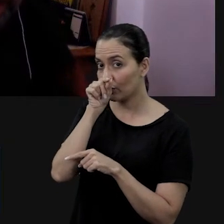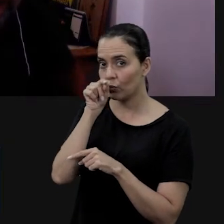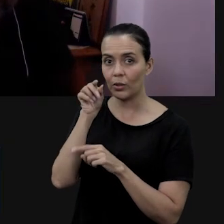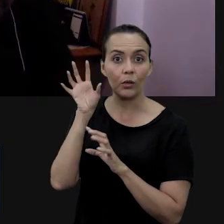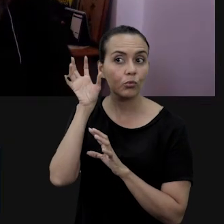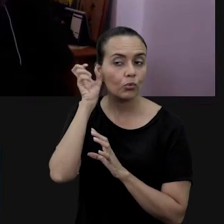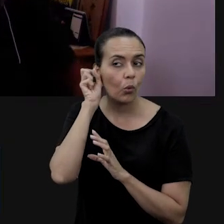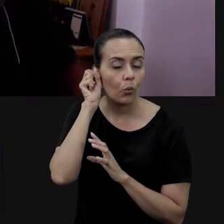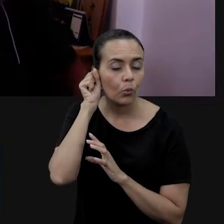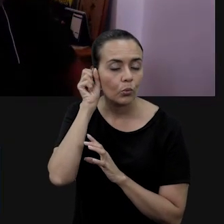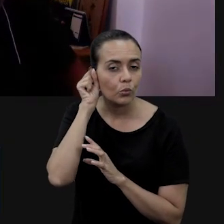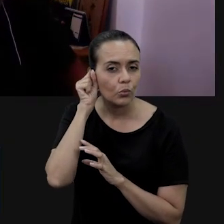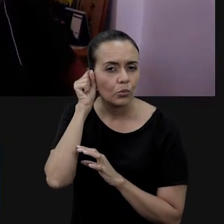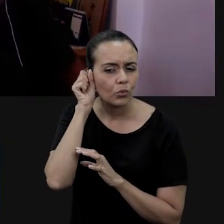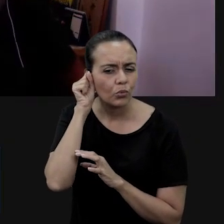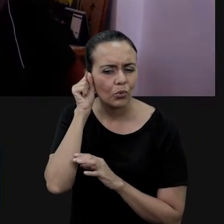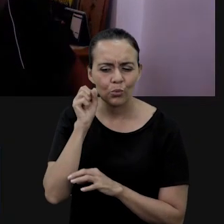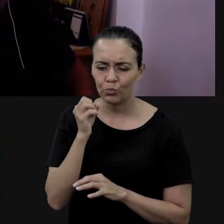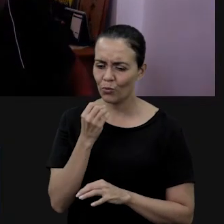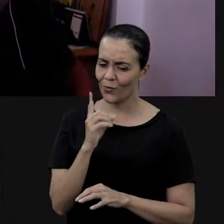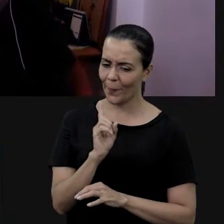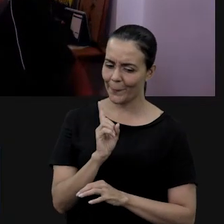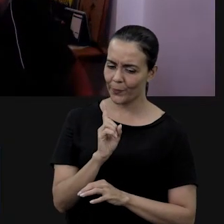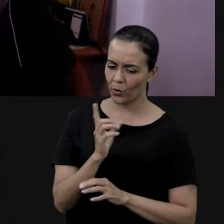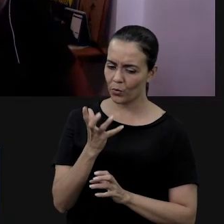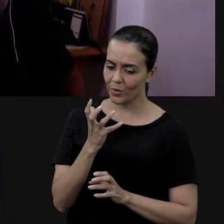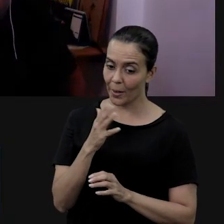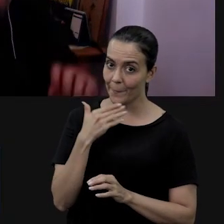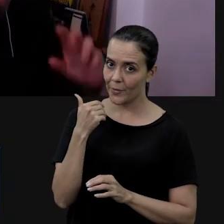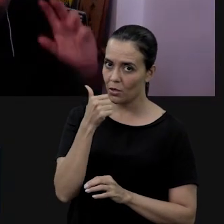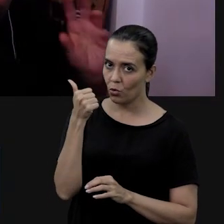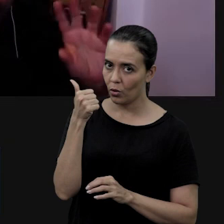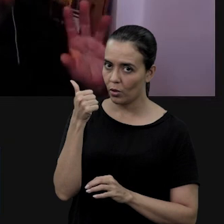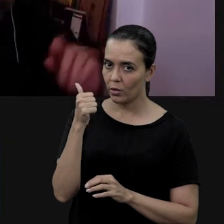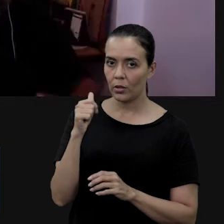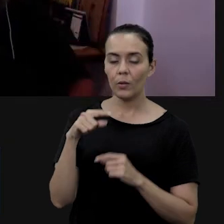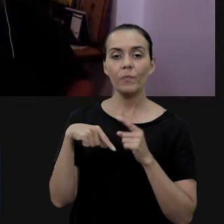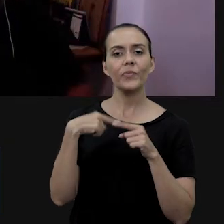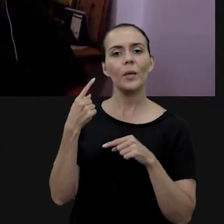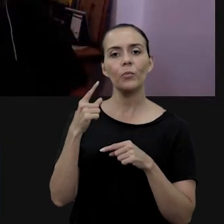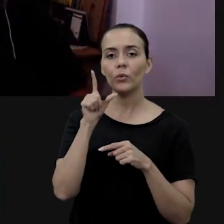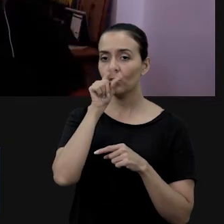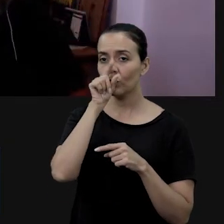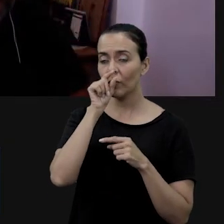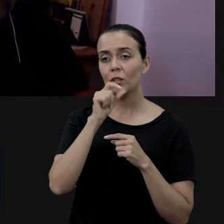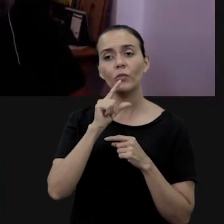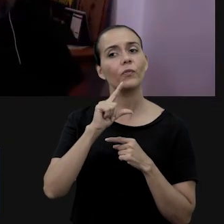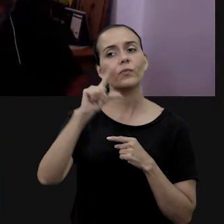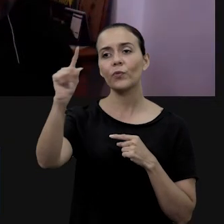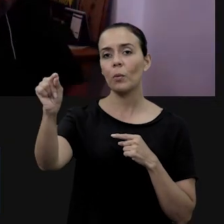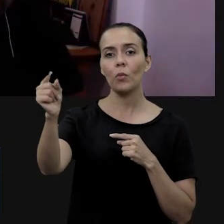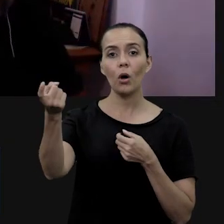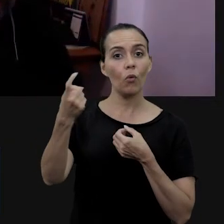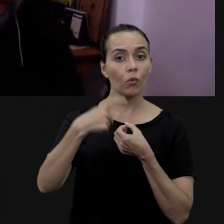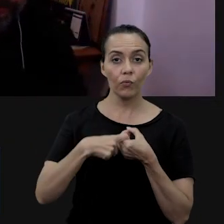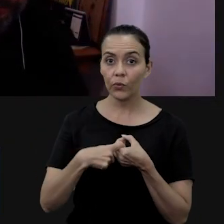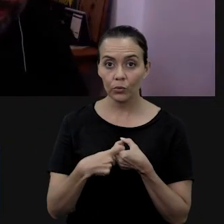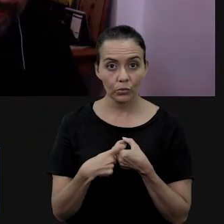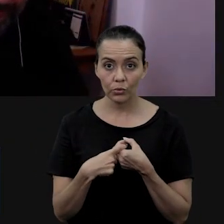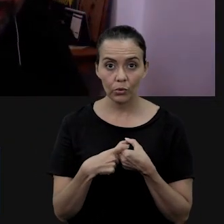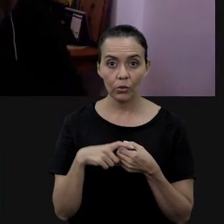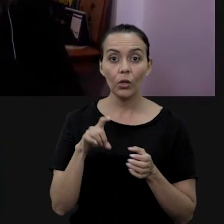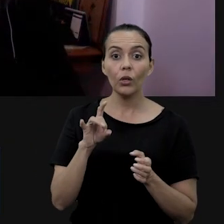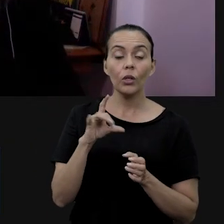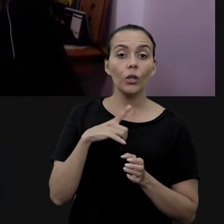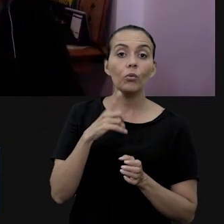uns pássaros, um pouquinho, não ficou tão legal assim, eu queria um pouco melhor. Aí eles saíram dali e não voltaram mais. O pouco